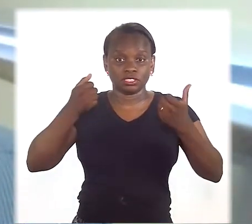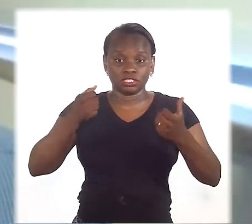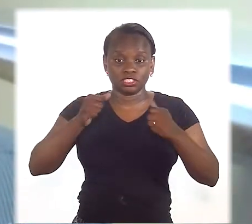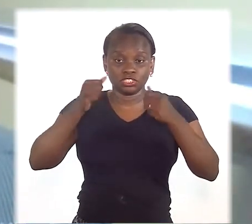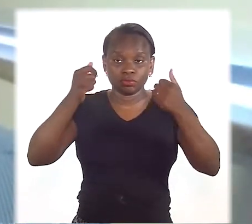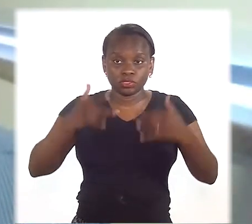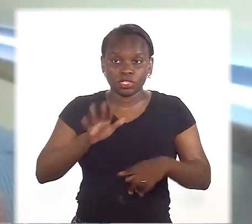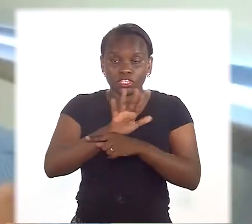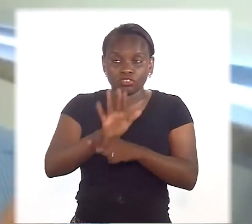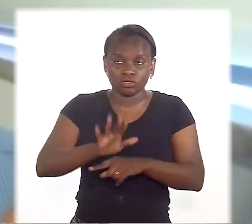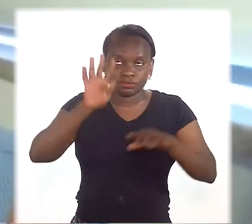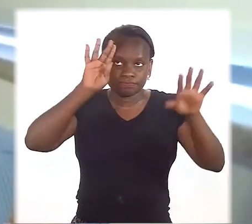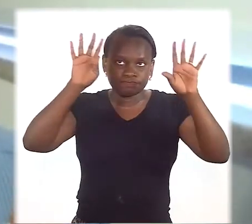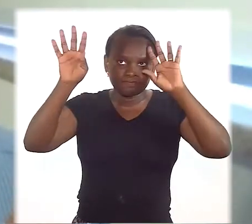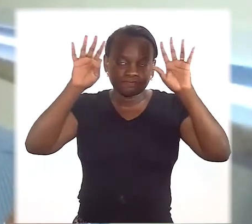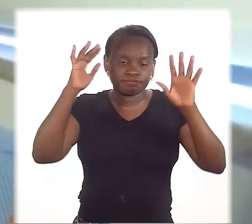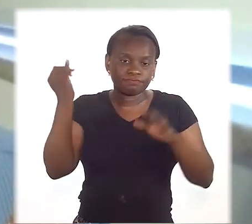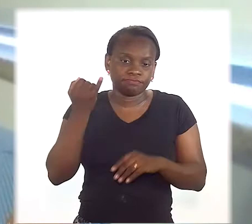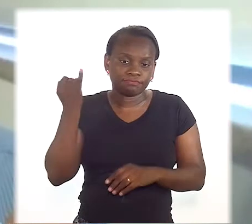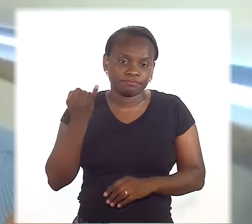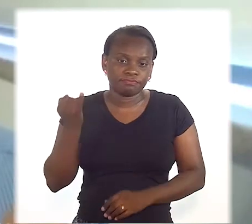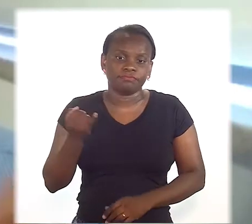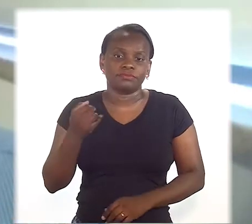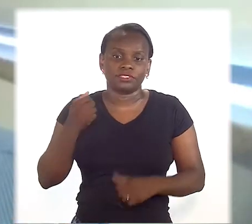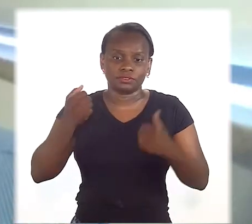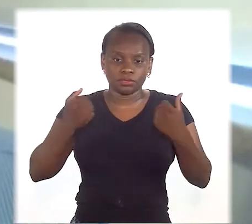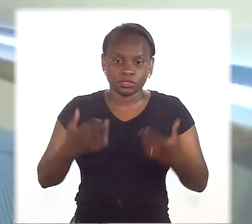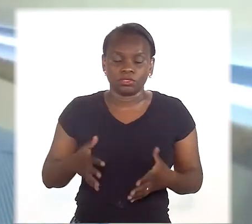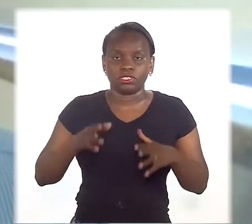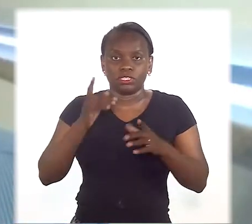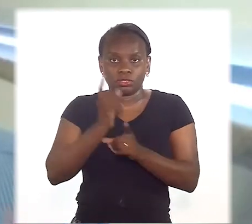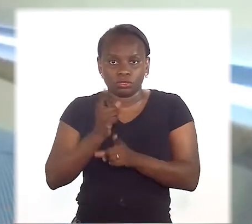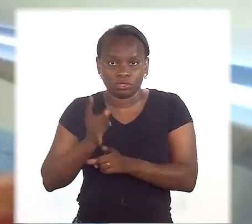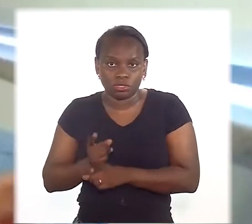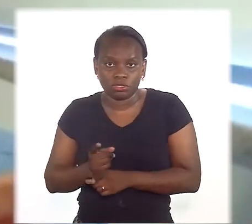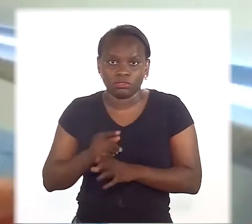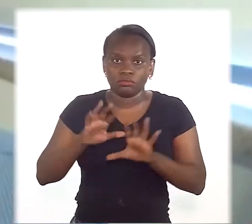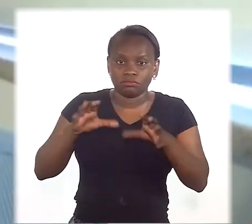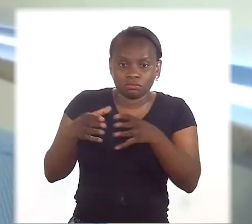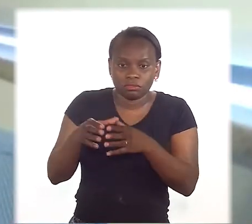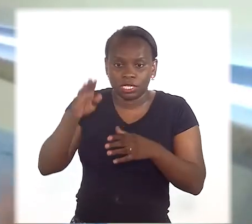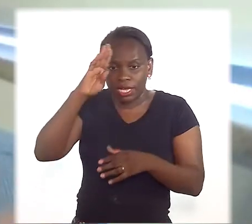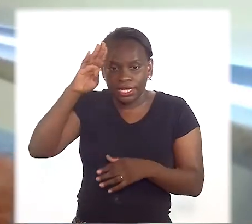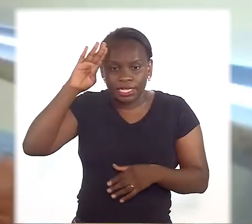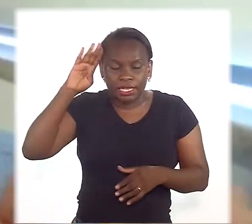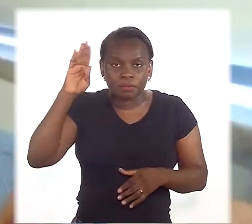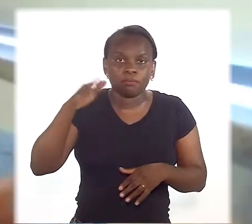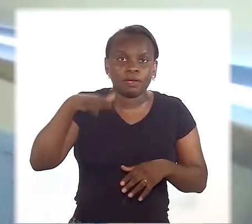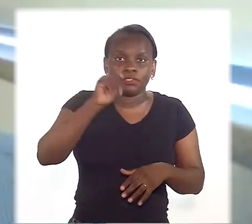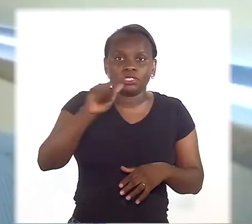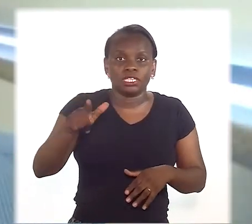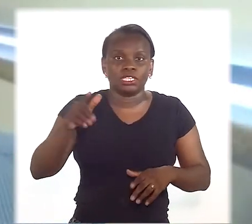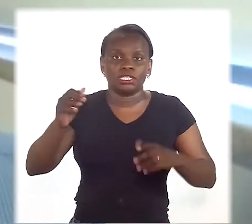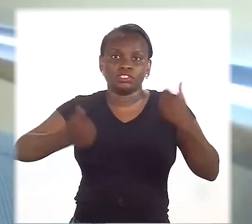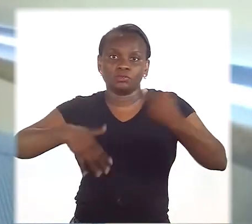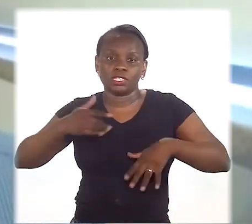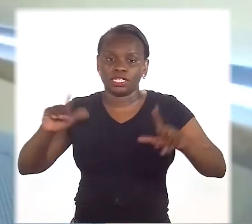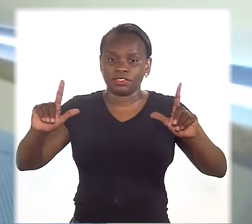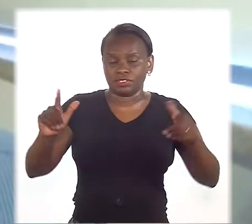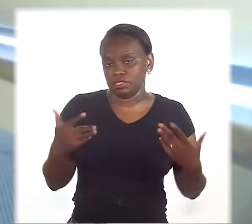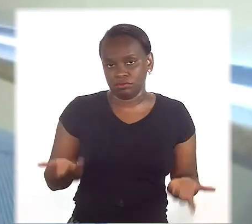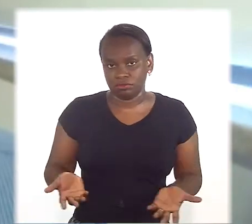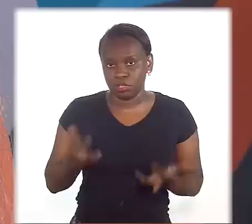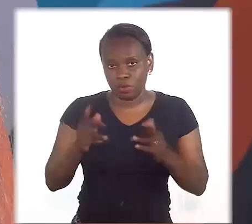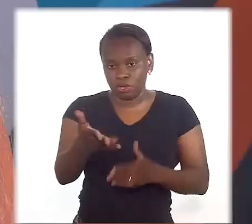gerou a repercussão necessária. Nós Entendi. falamos isso mais em encontros acadêmicos do que em discussões em programas como o